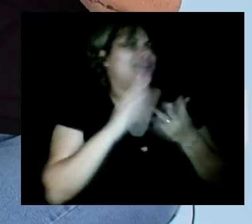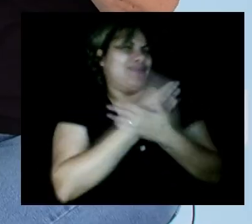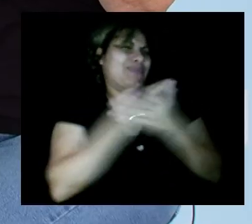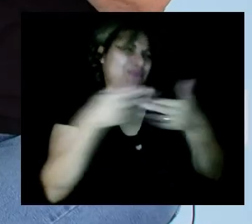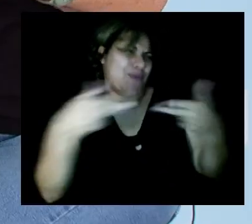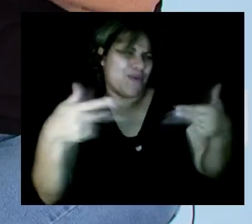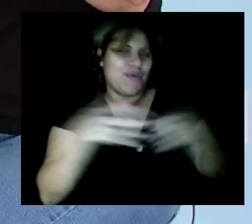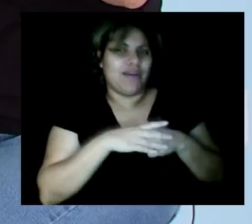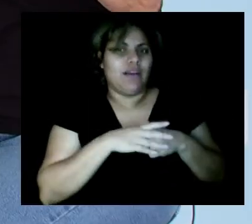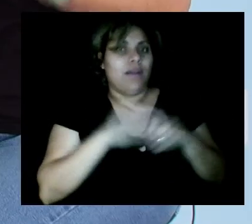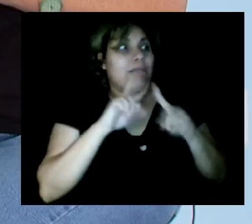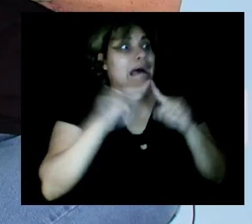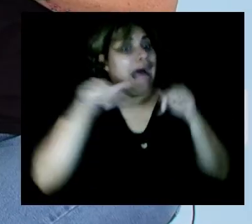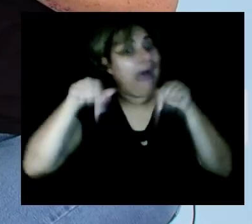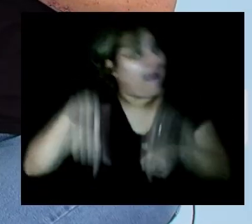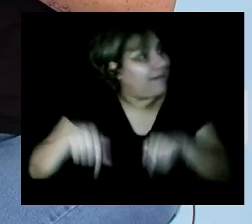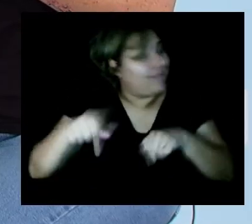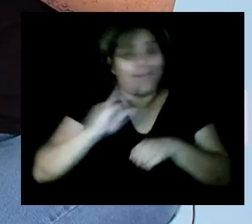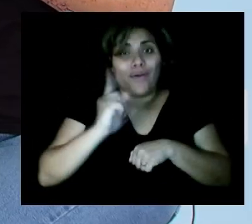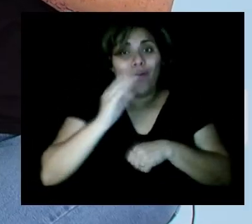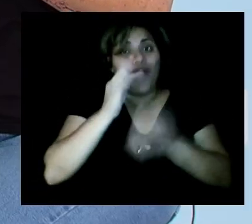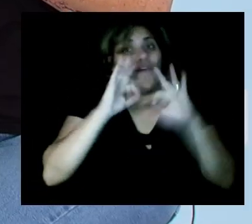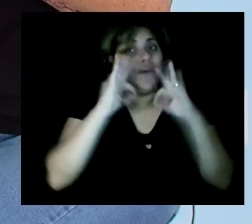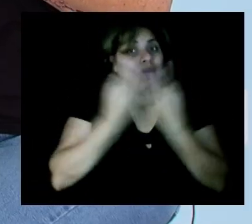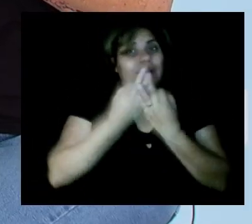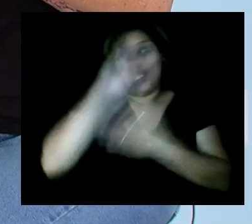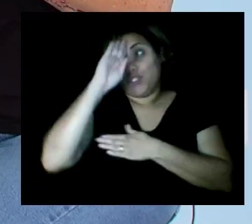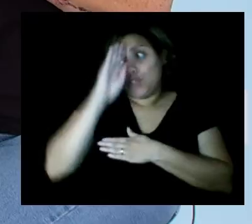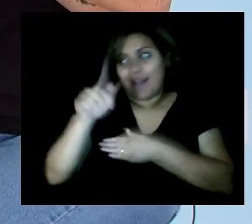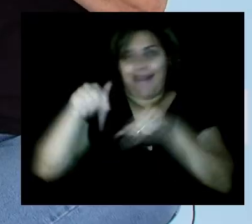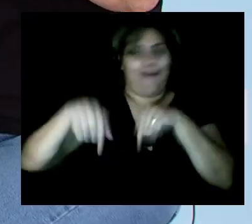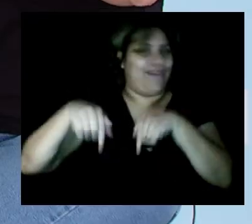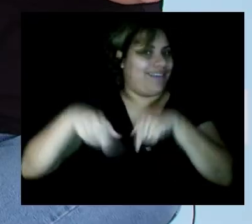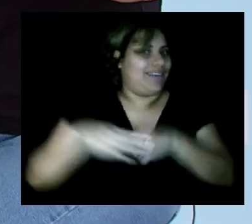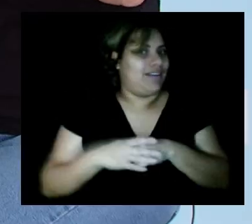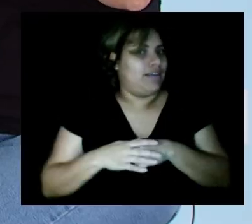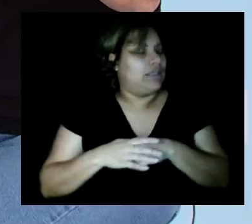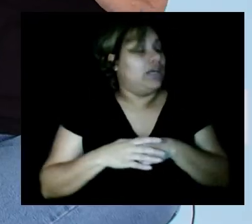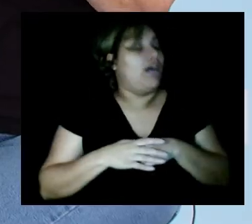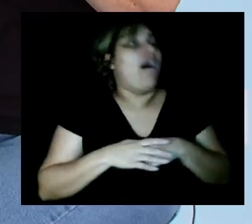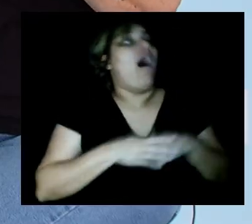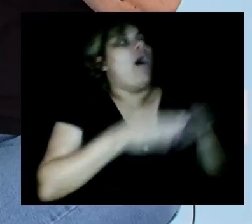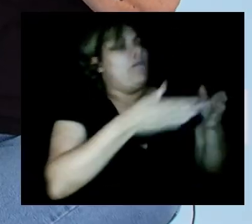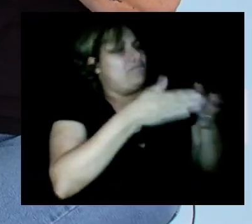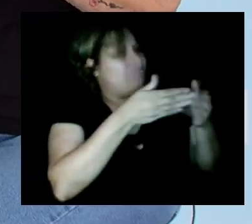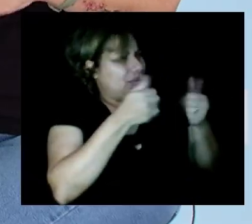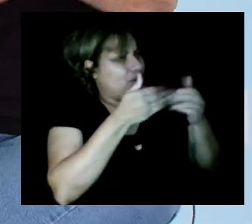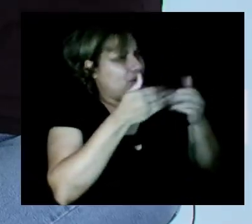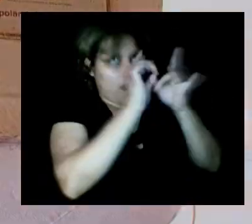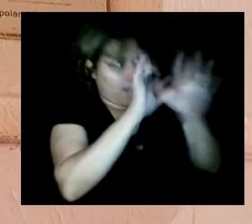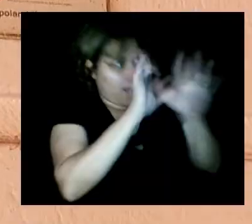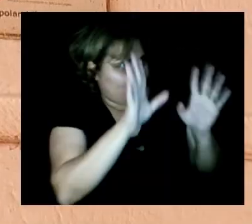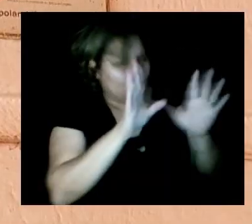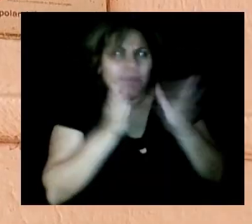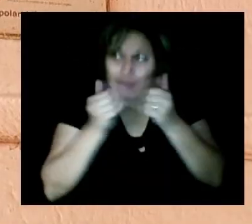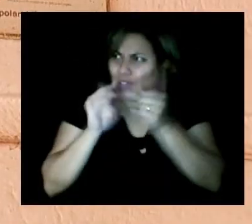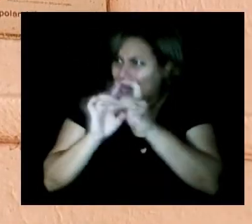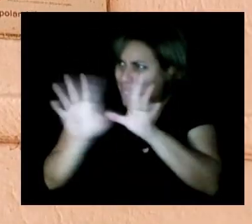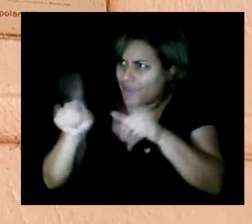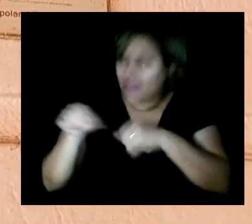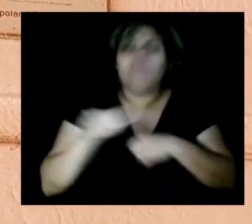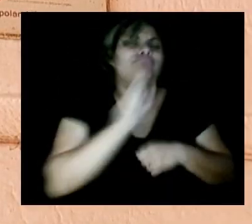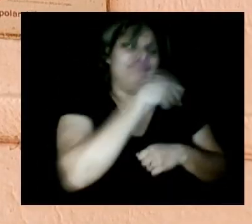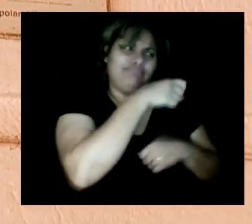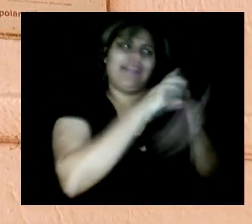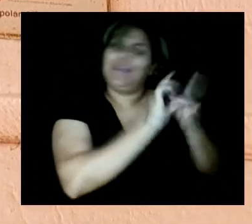não, aqui a família pode chegar direto aqui. Demanda espontânea. Isso, que fala, né? Demanda espontânea. Então a família vem direto